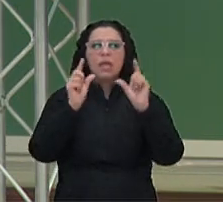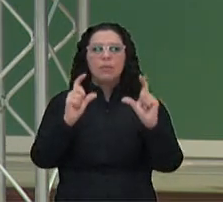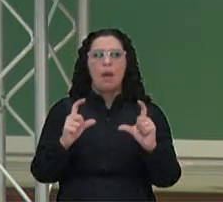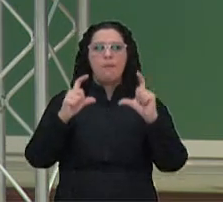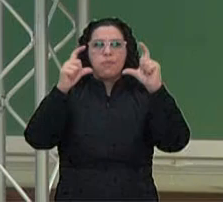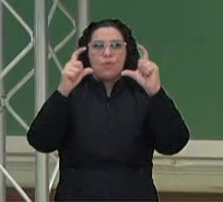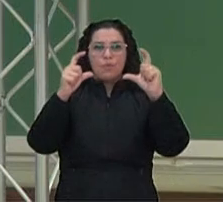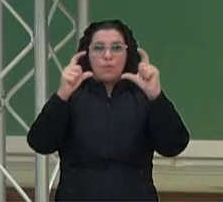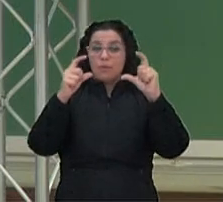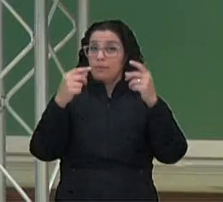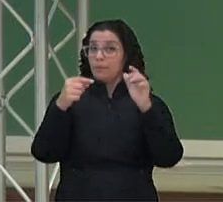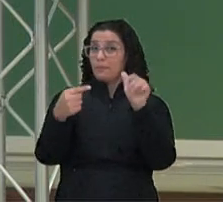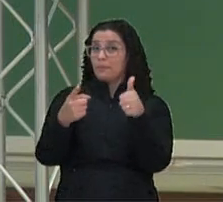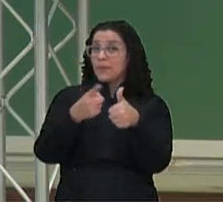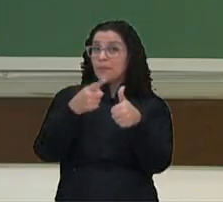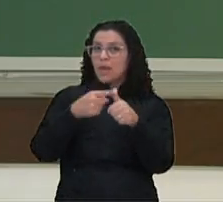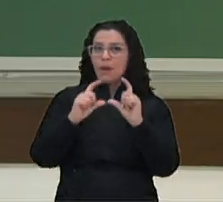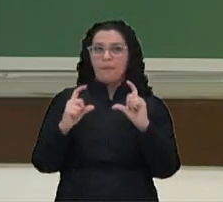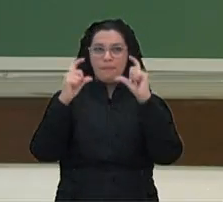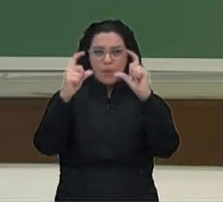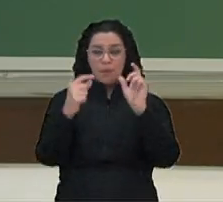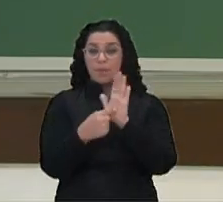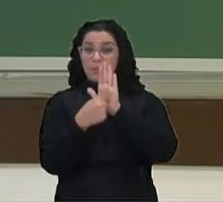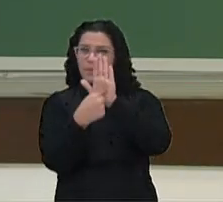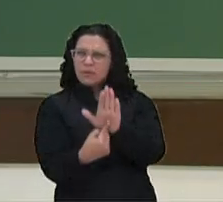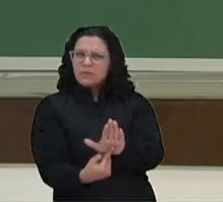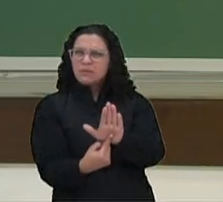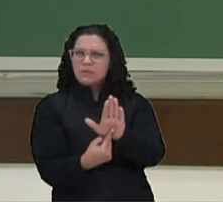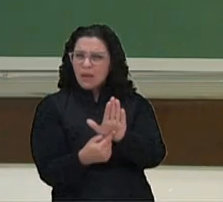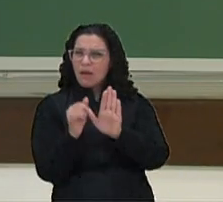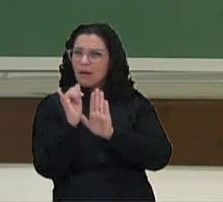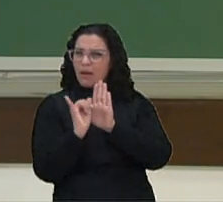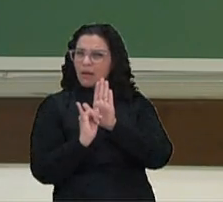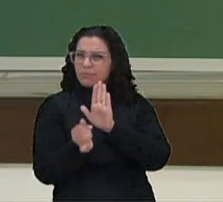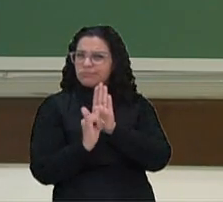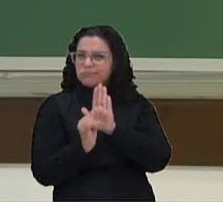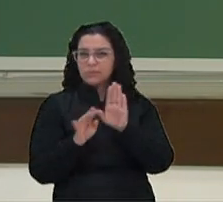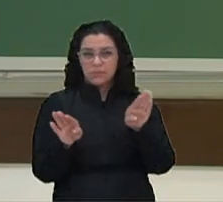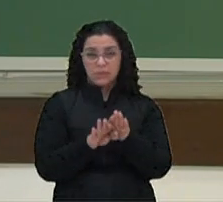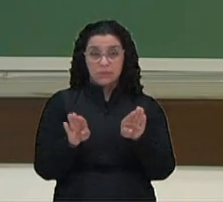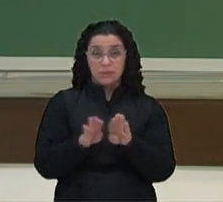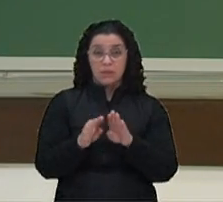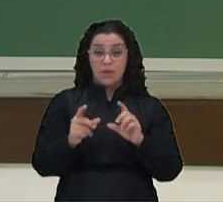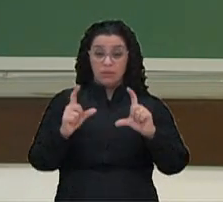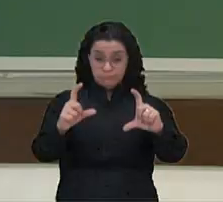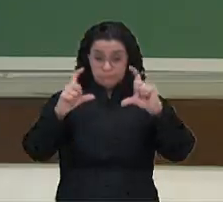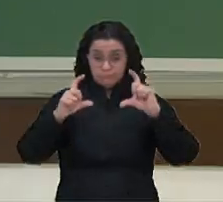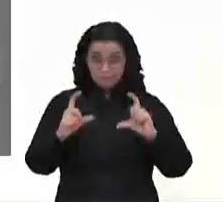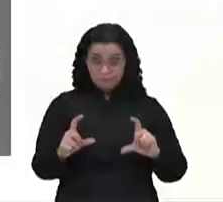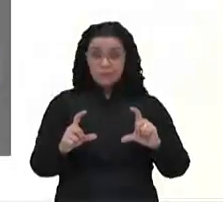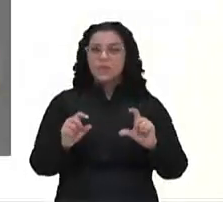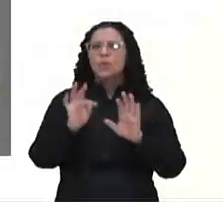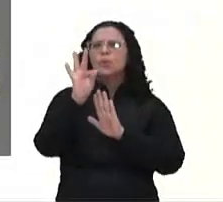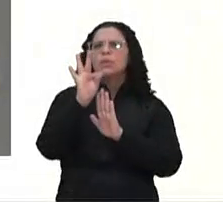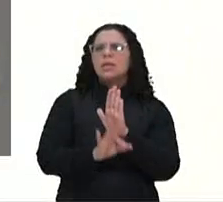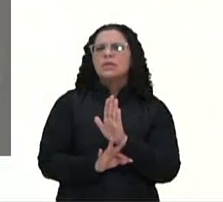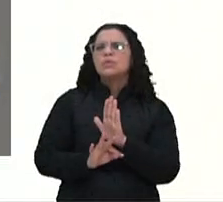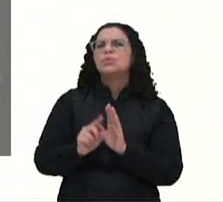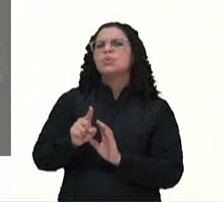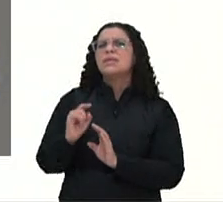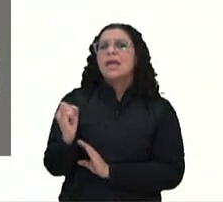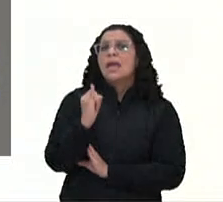basicamente nesse tipo de texto, na apresentação. Daí no corpo do texto, important information. Qual é a